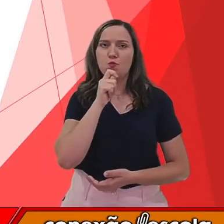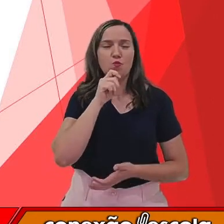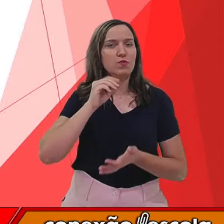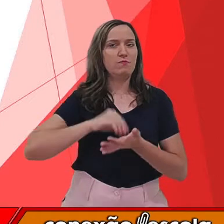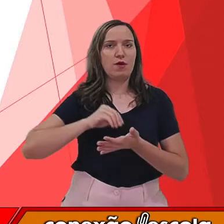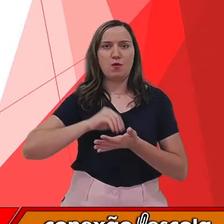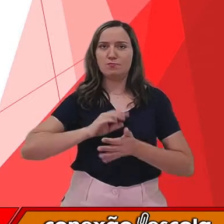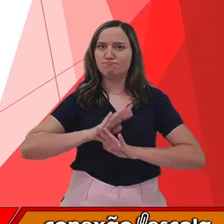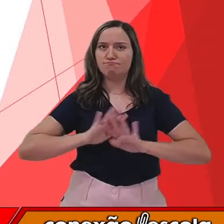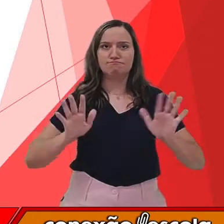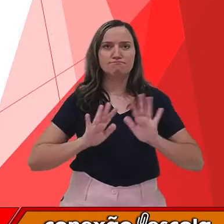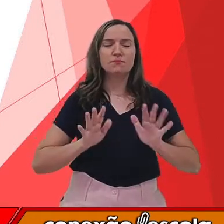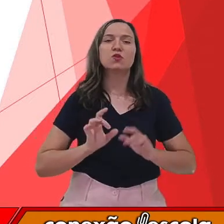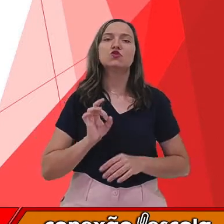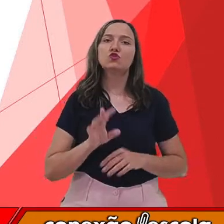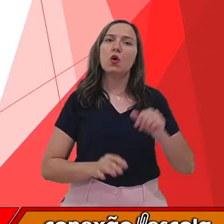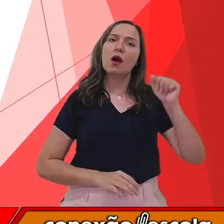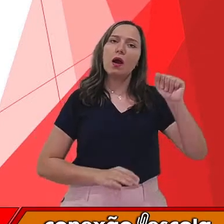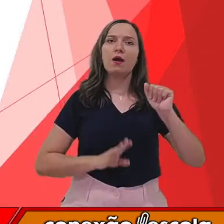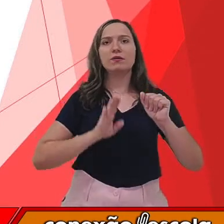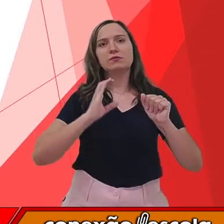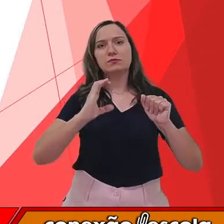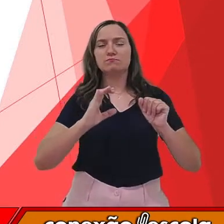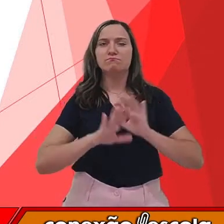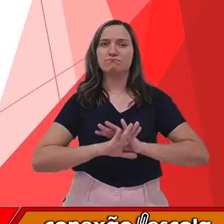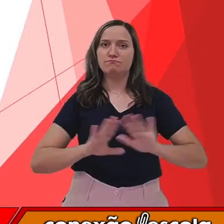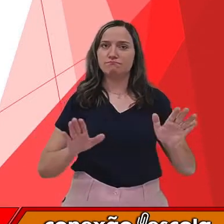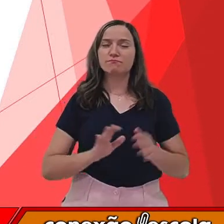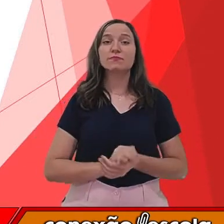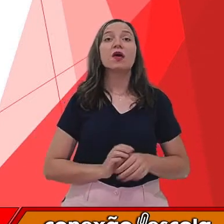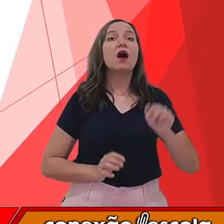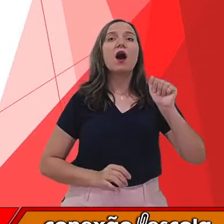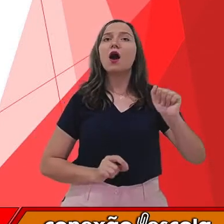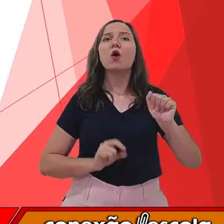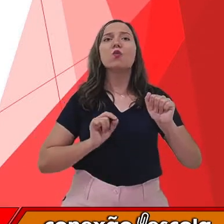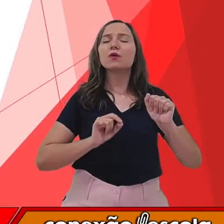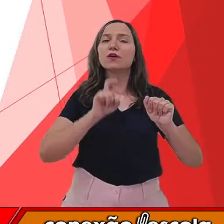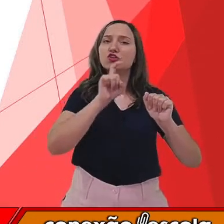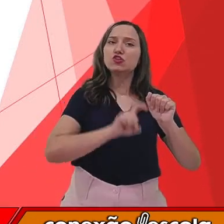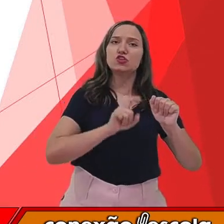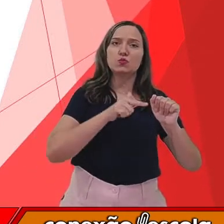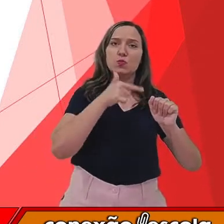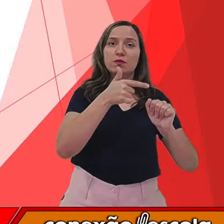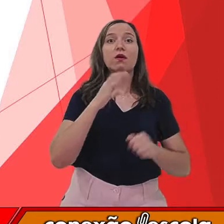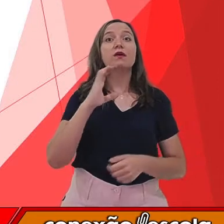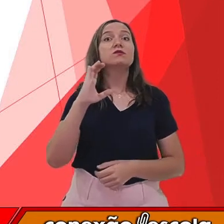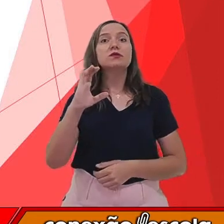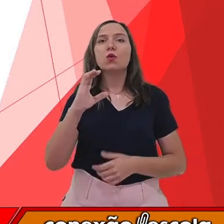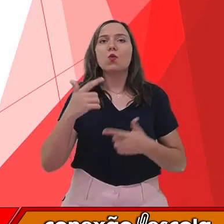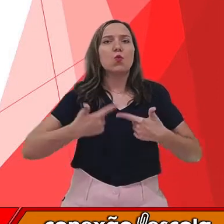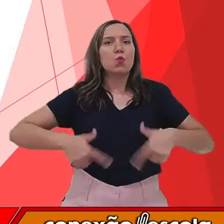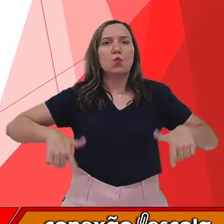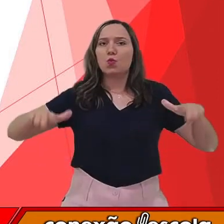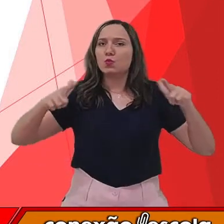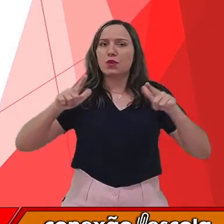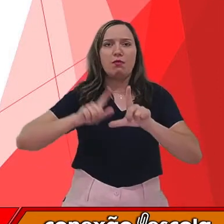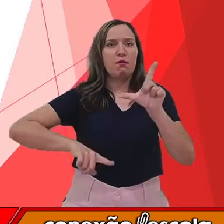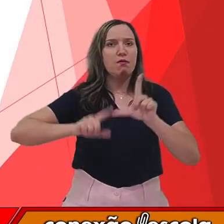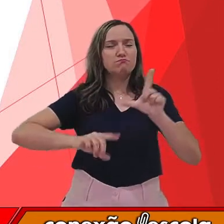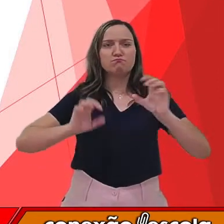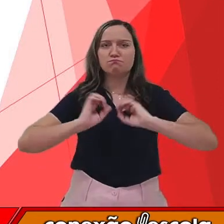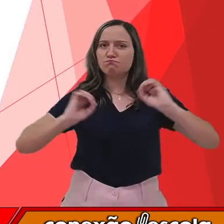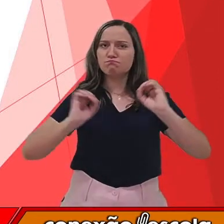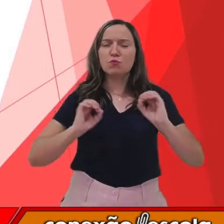tenho o termo lá e o termo se a é o número que acompanha x ao quadrado Esse é o cara que não tem não tem